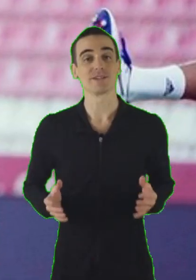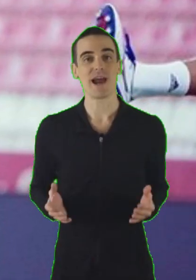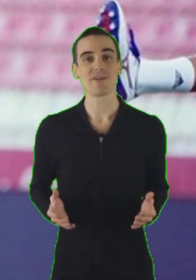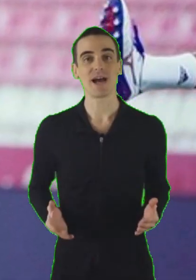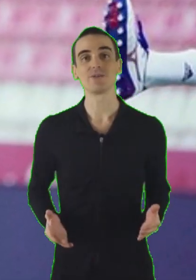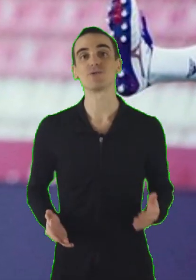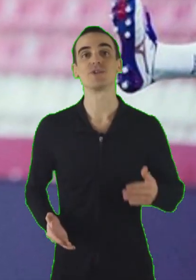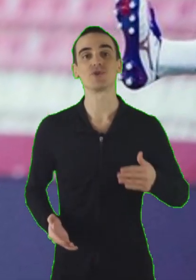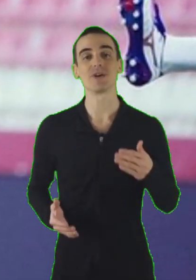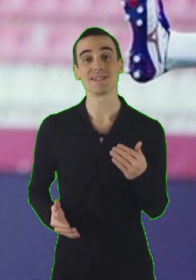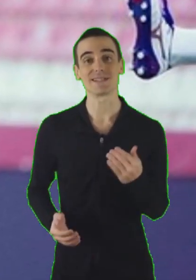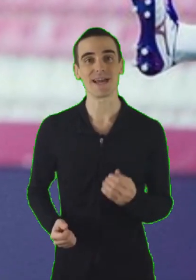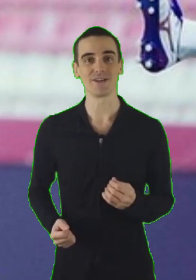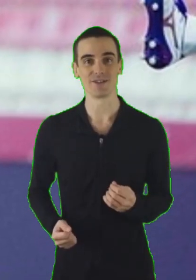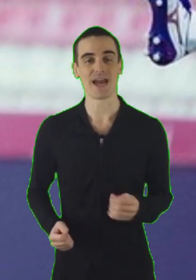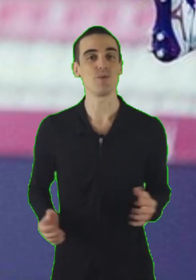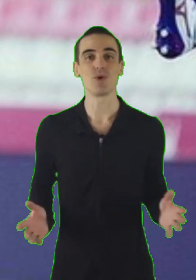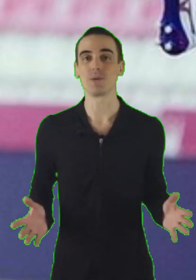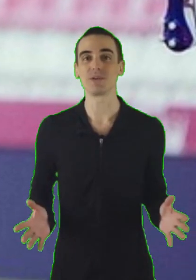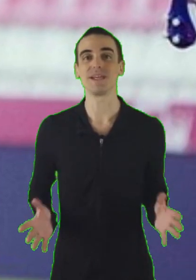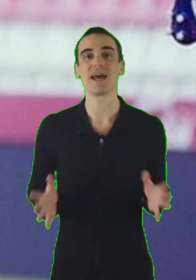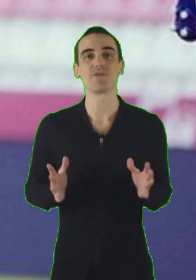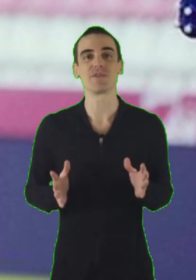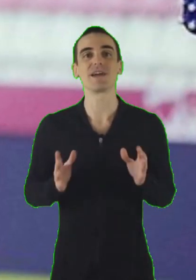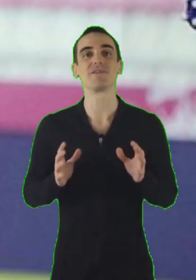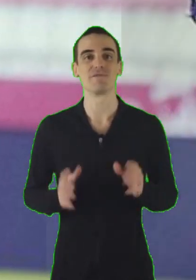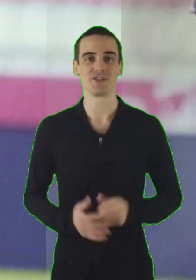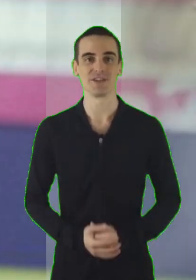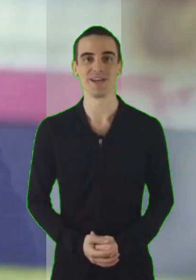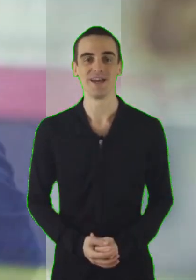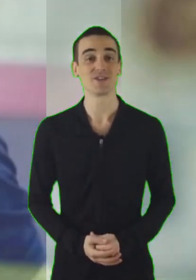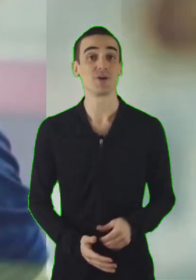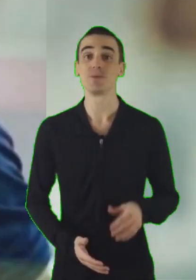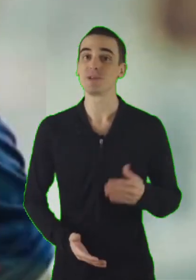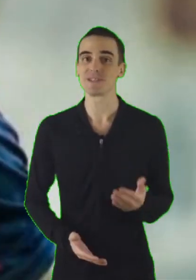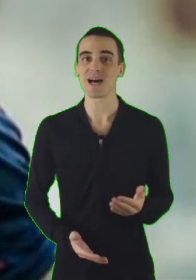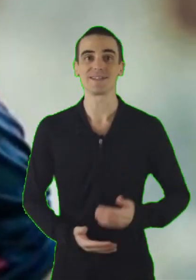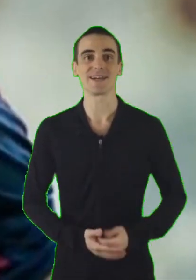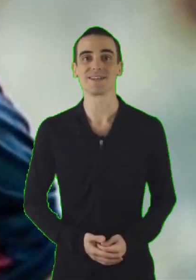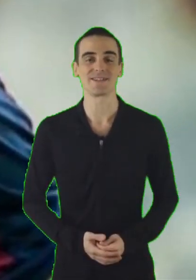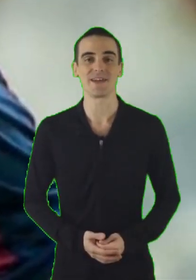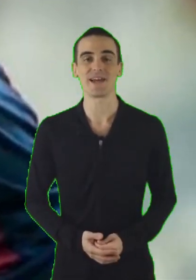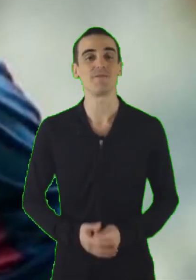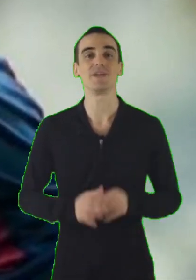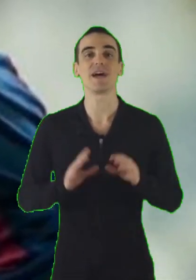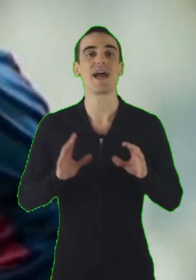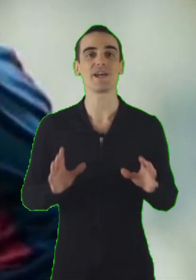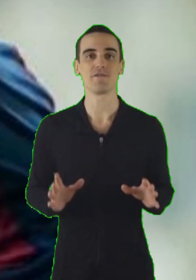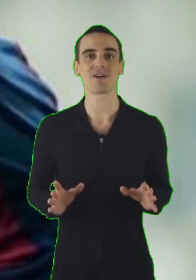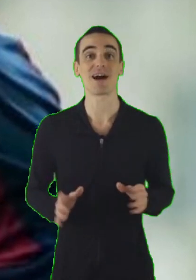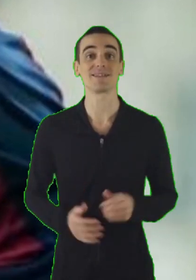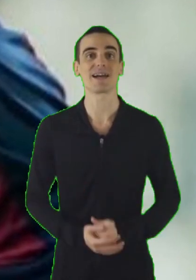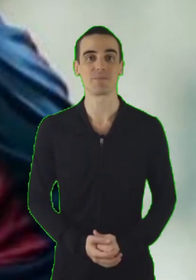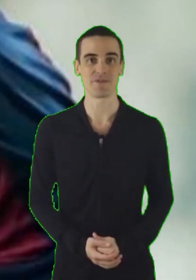torcedor O que acha do nome de João Pedro para reforçar o clube da estrela celeste deixe sua opinião nos comentários